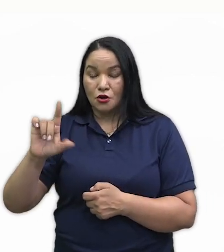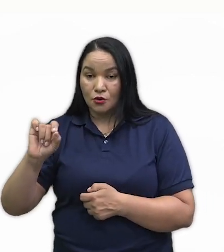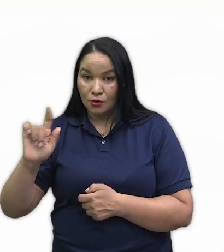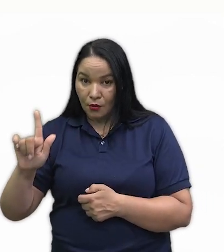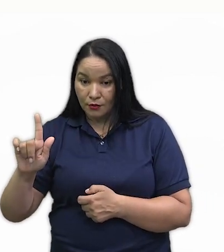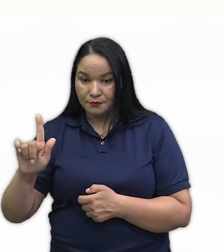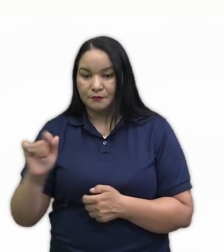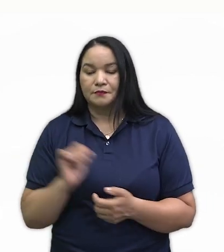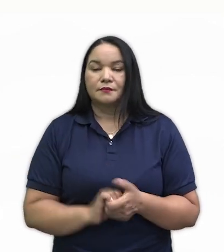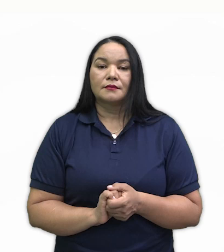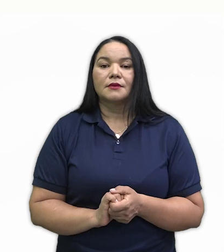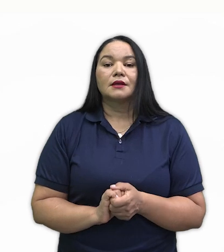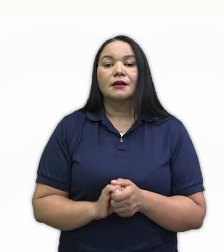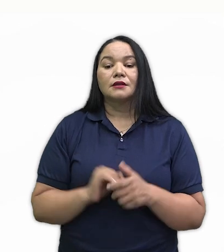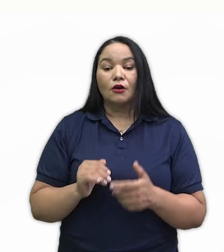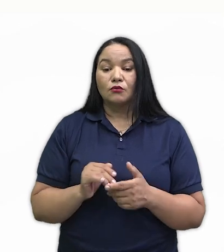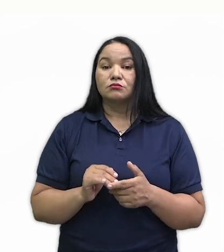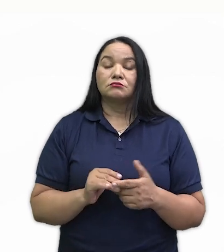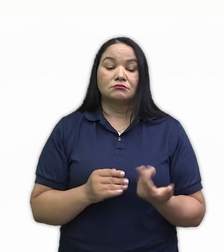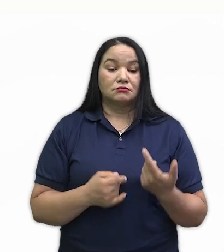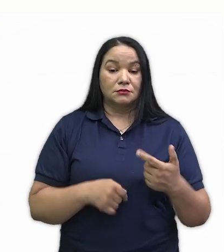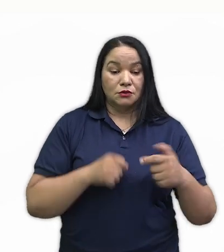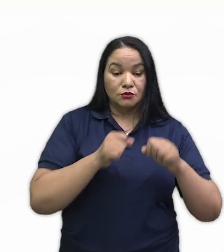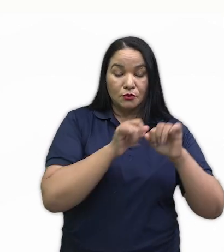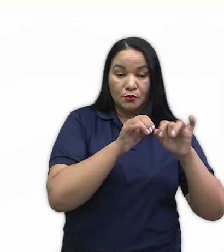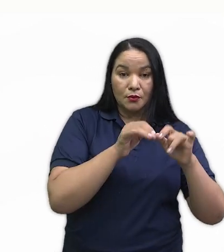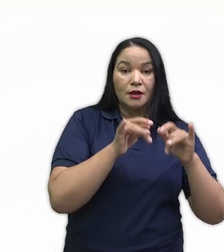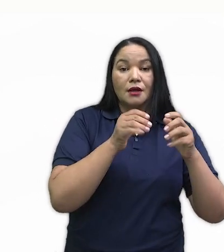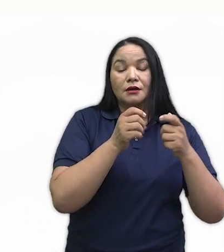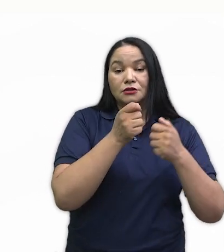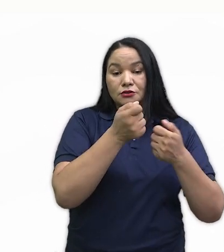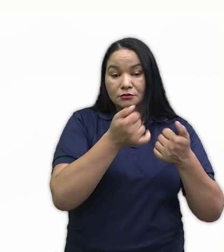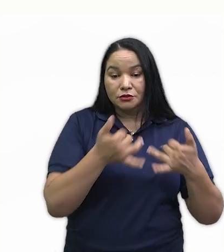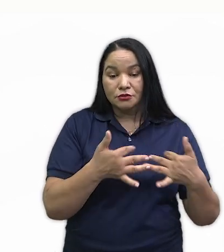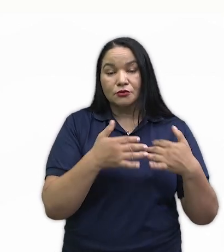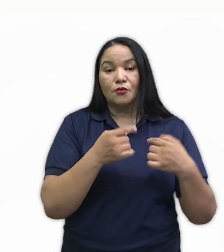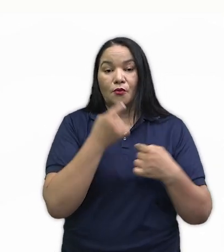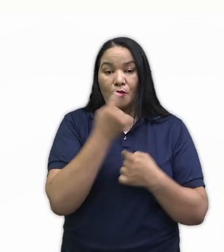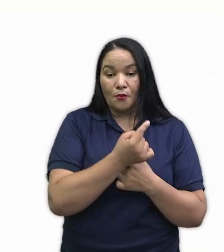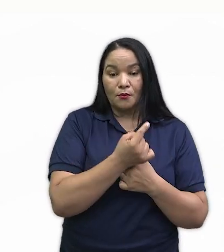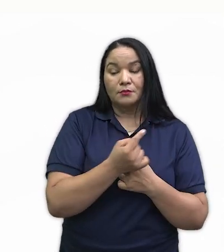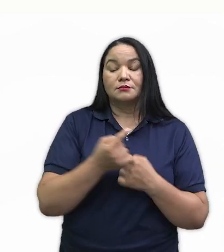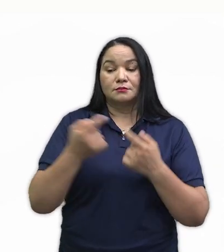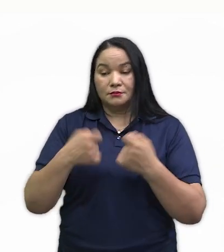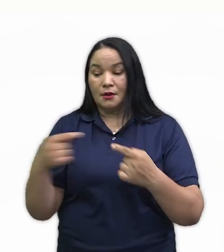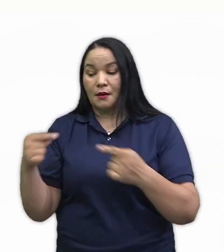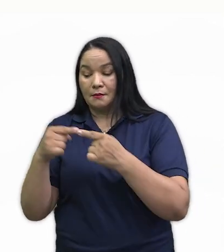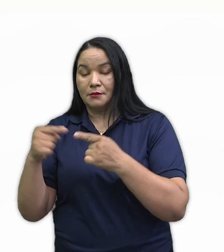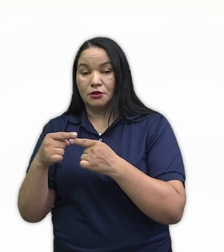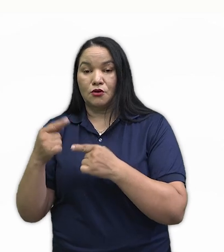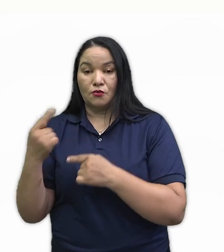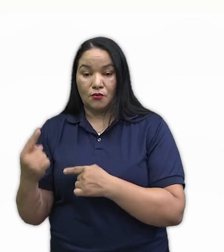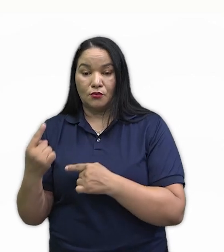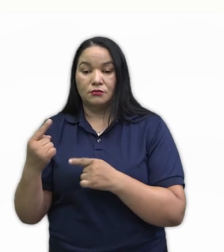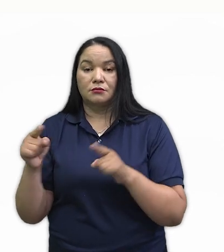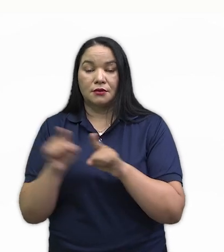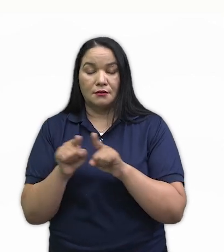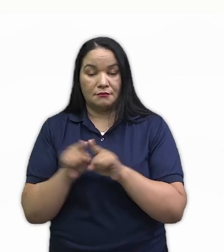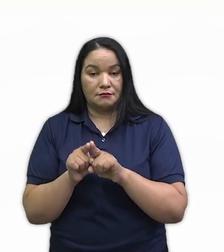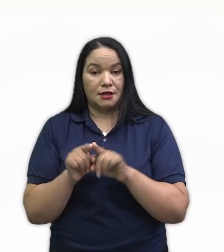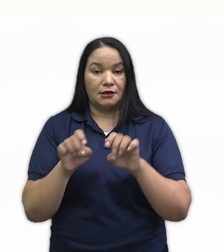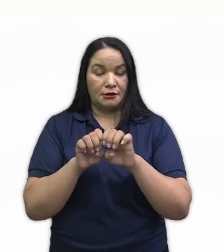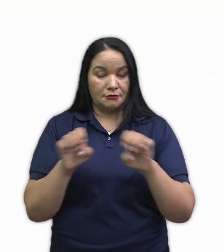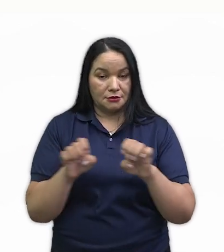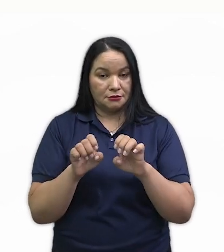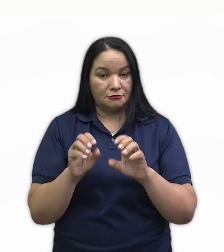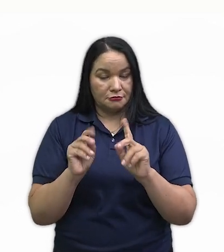sempre que tudo que você faz de um lado, automaticamente tem que fazer do outro também numa